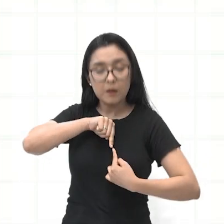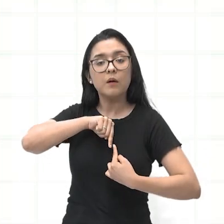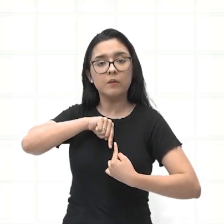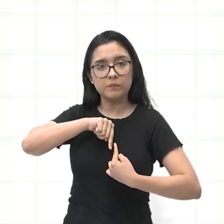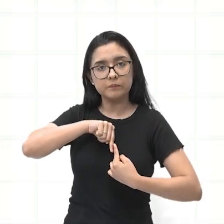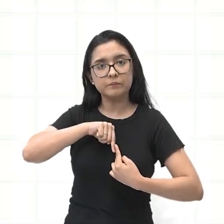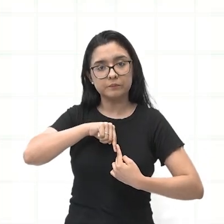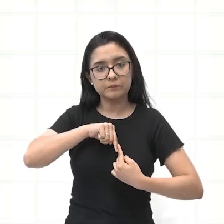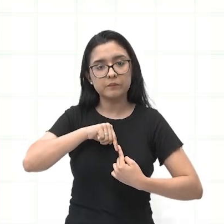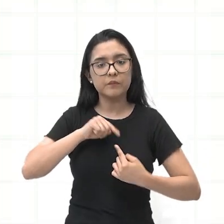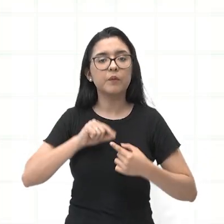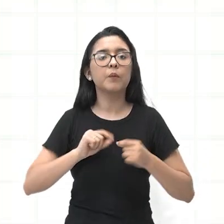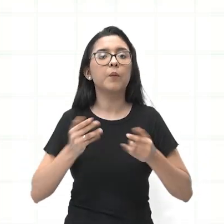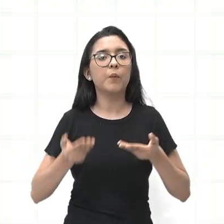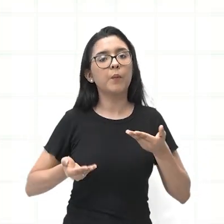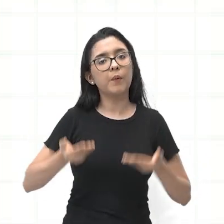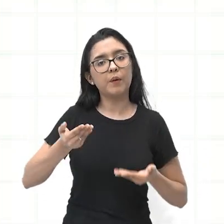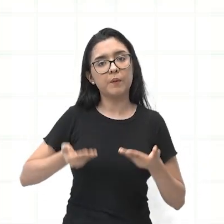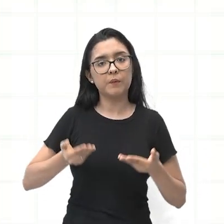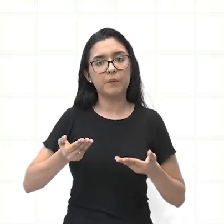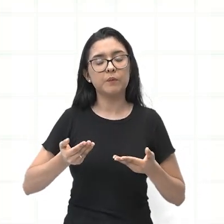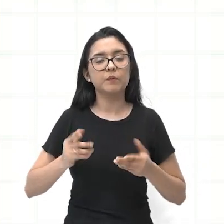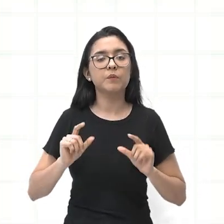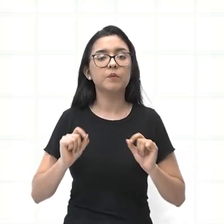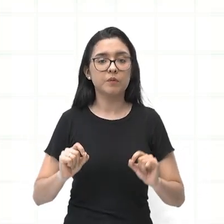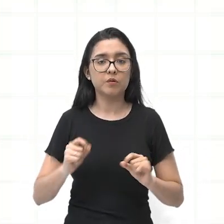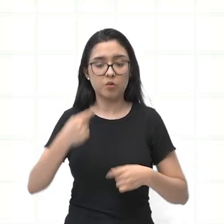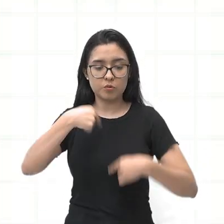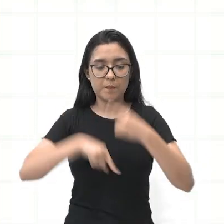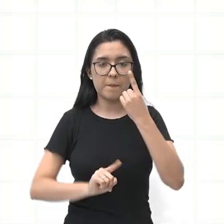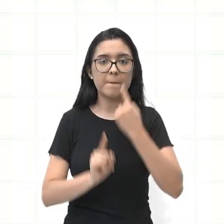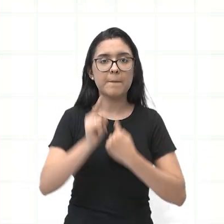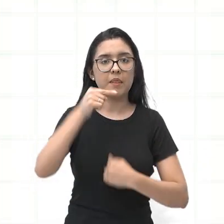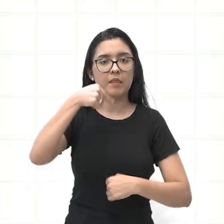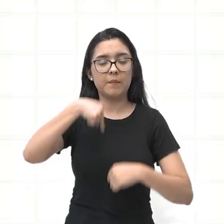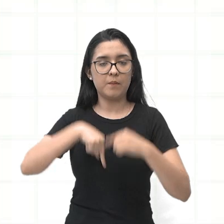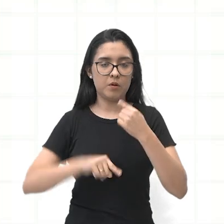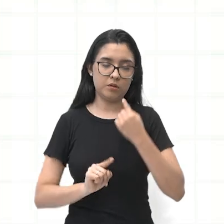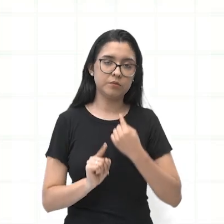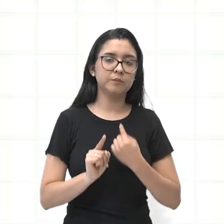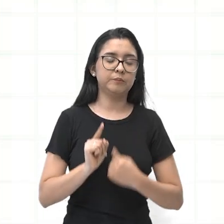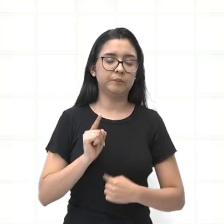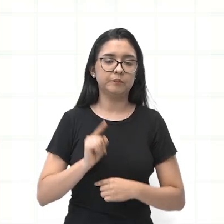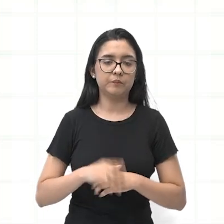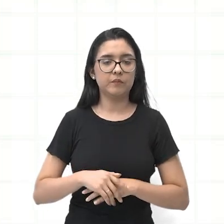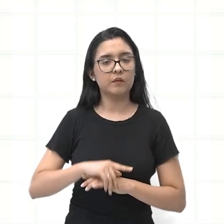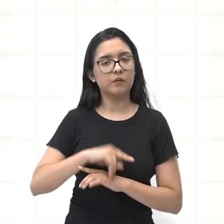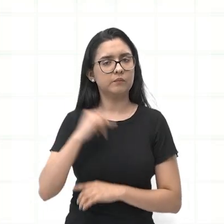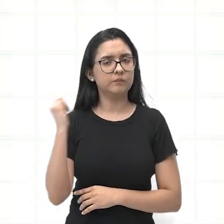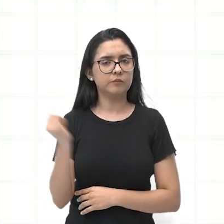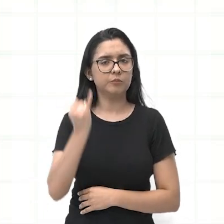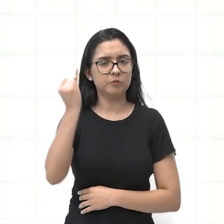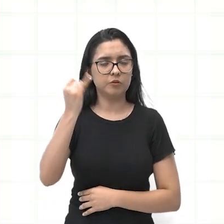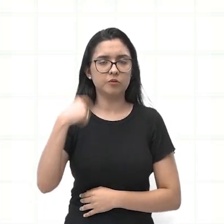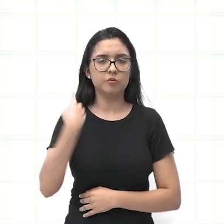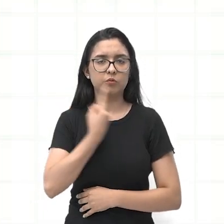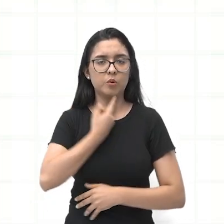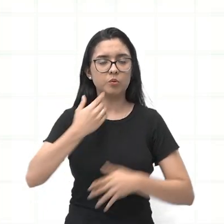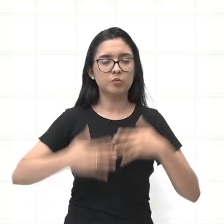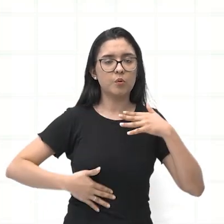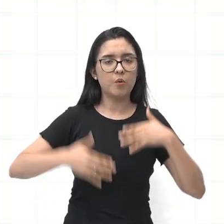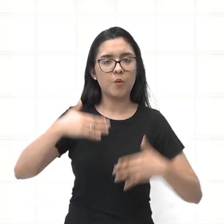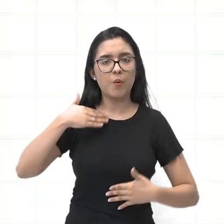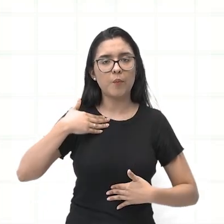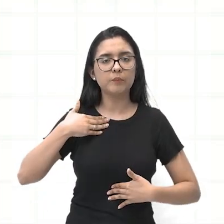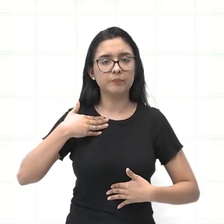em benefício do equilíbrio do quê? Do nosso metabolismo, desempenhando aí uma função vital. E